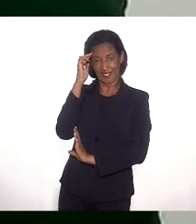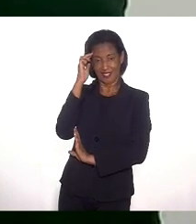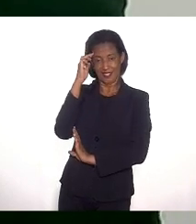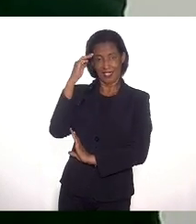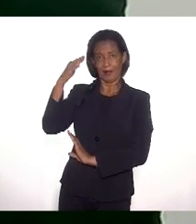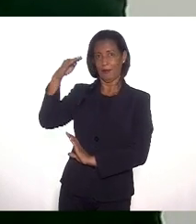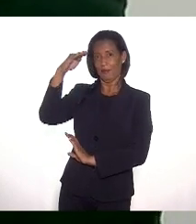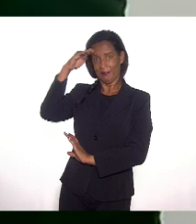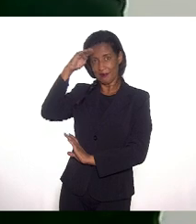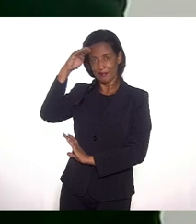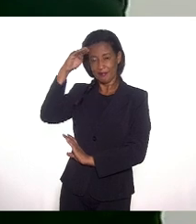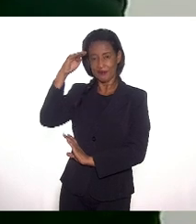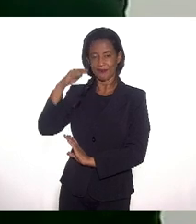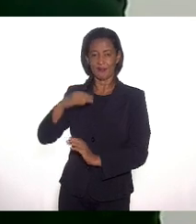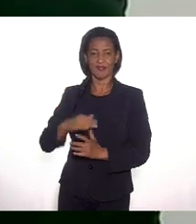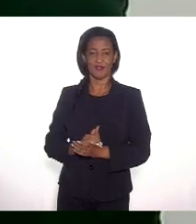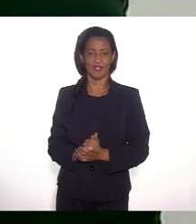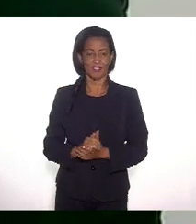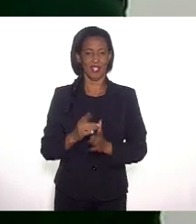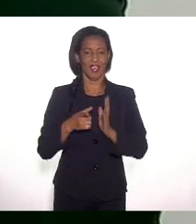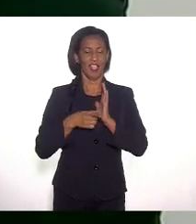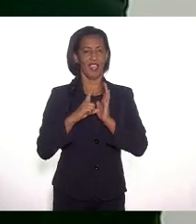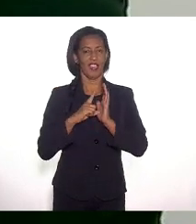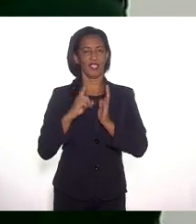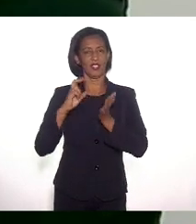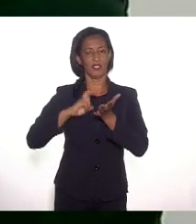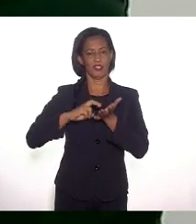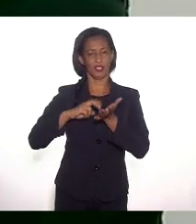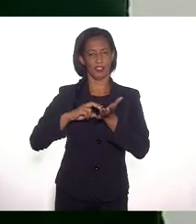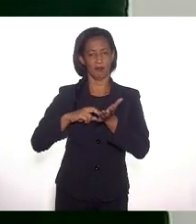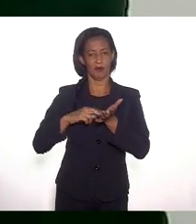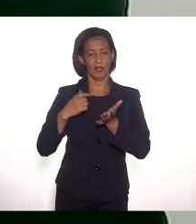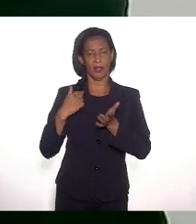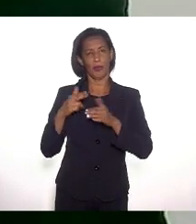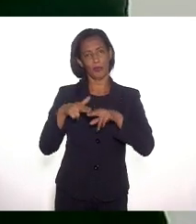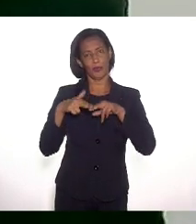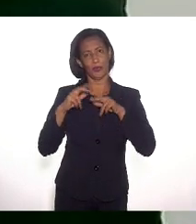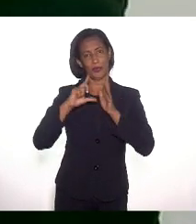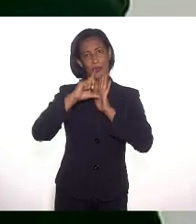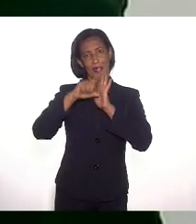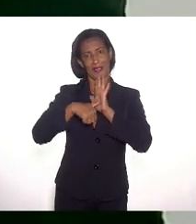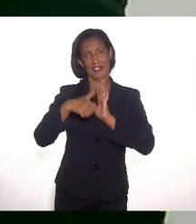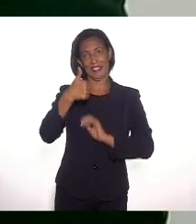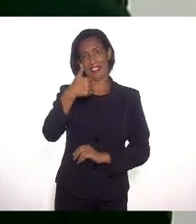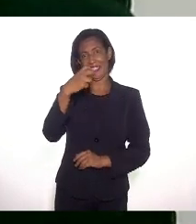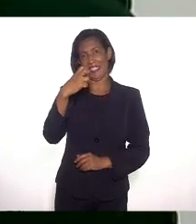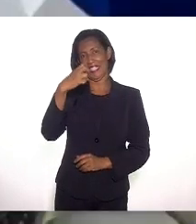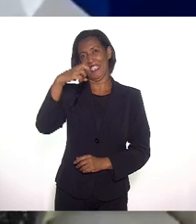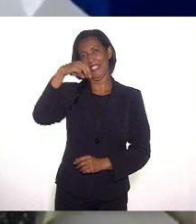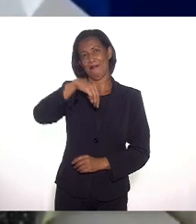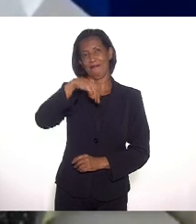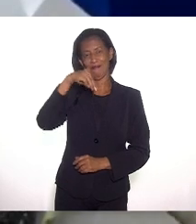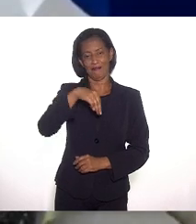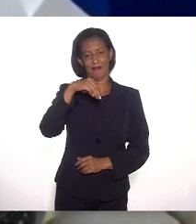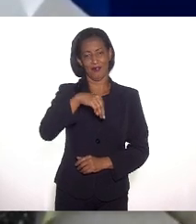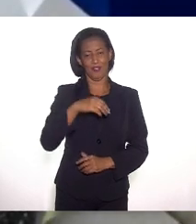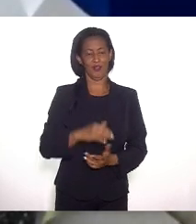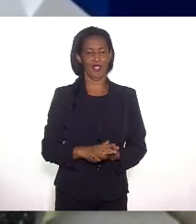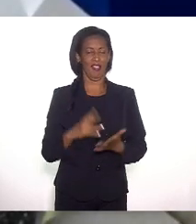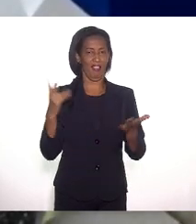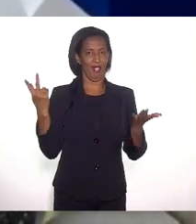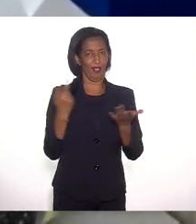parti com a cabeça antes de sair de casa. Por isso atrasei 15 minutos mais do que eu deveria. Um Entendi, entendi.